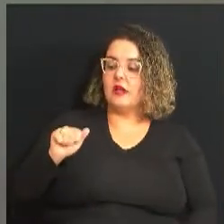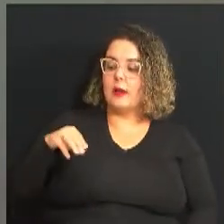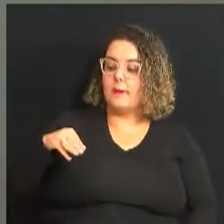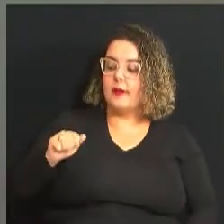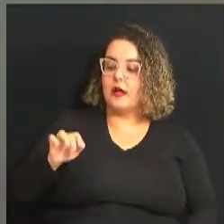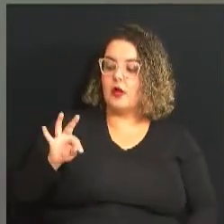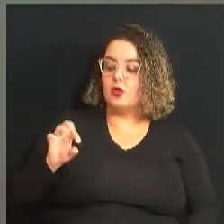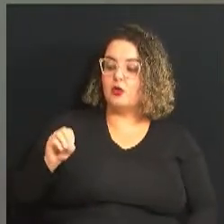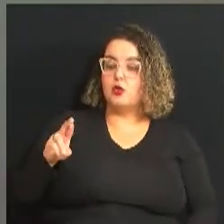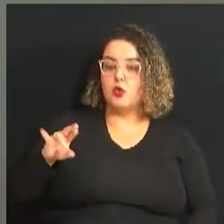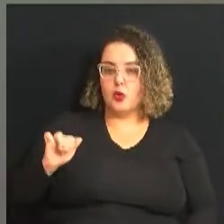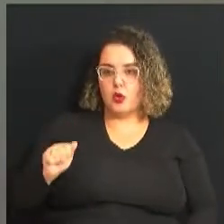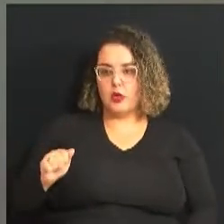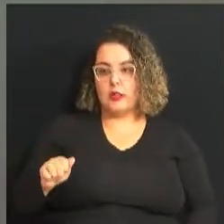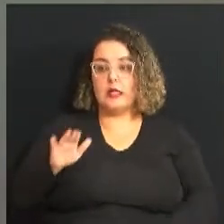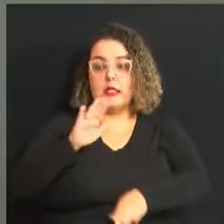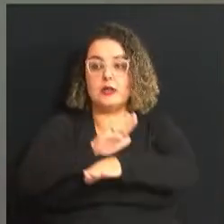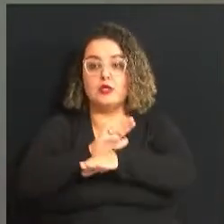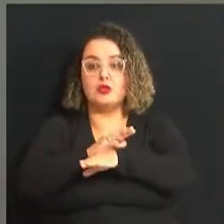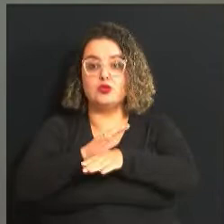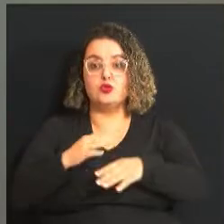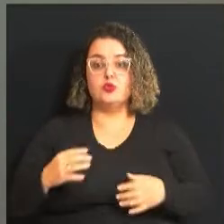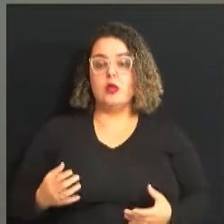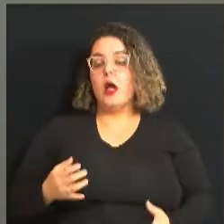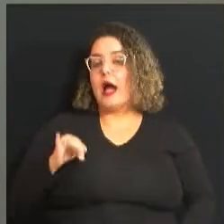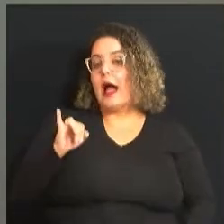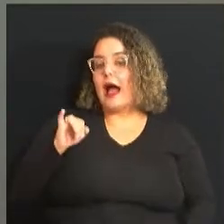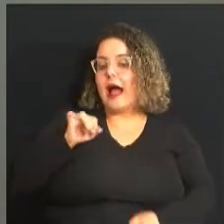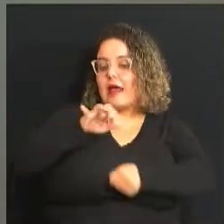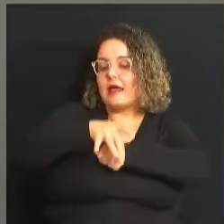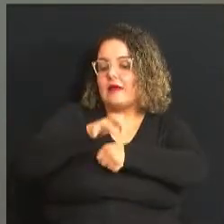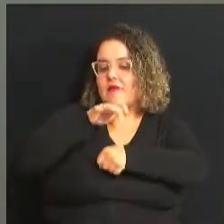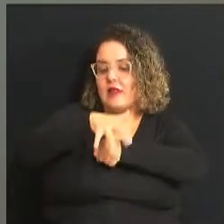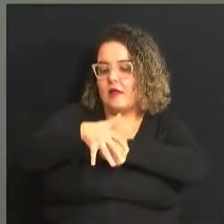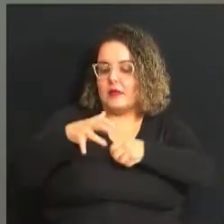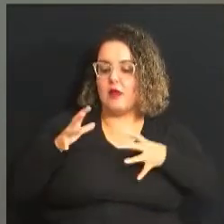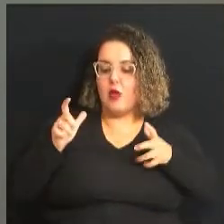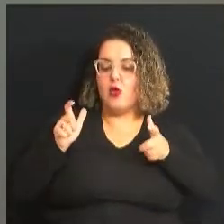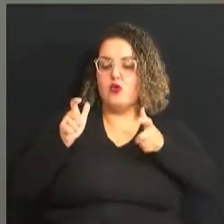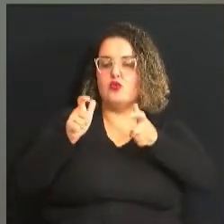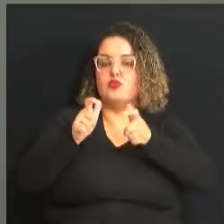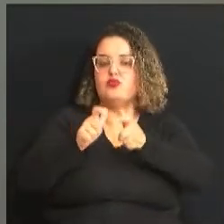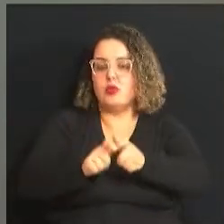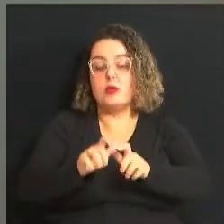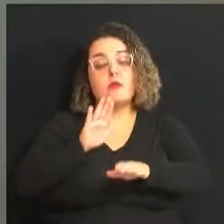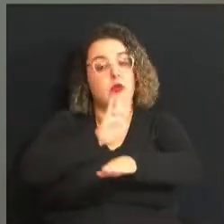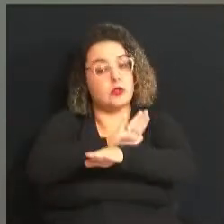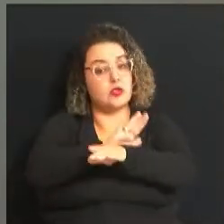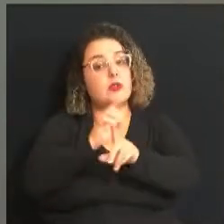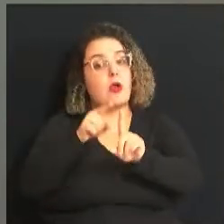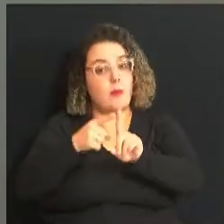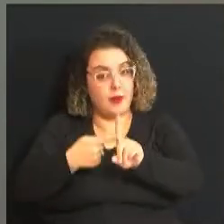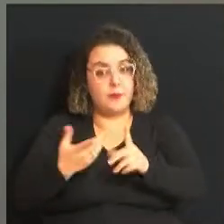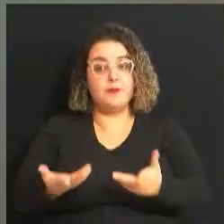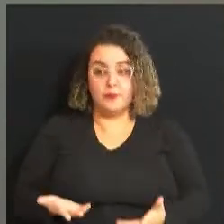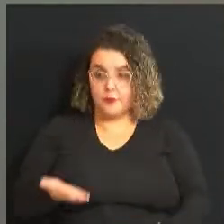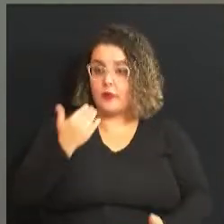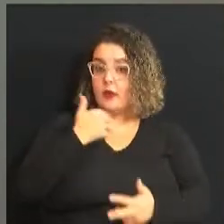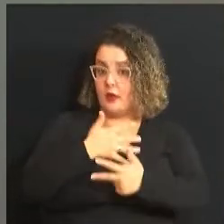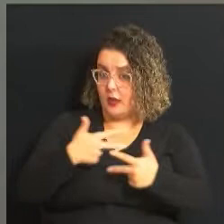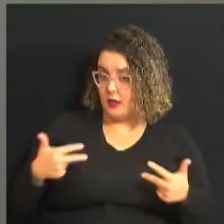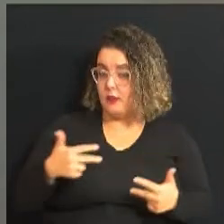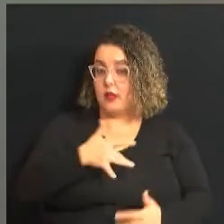a desinflamar o organismo. Isso pode ajudar também numa gravidez. Além disso, a alimentação saudável